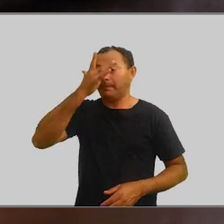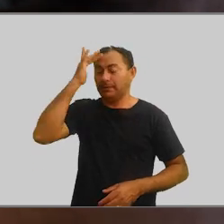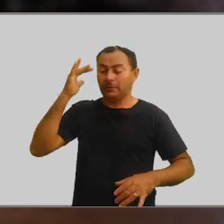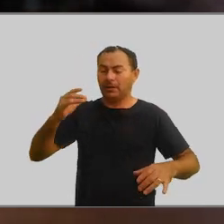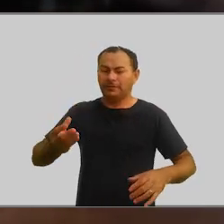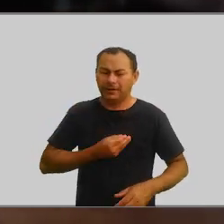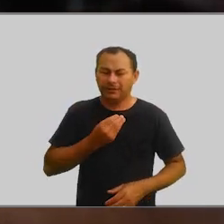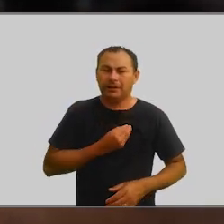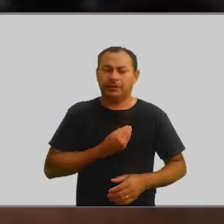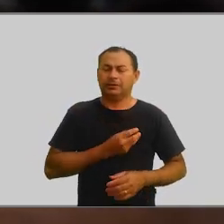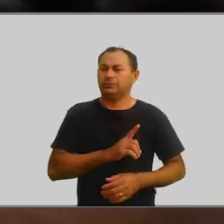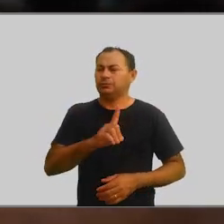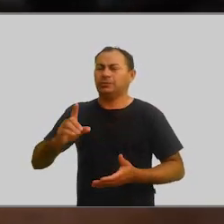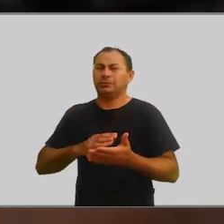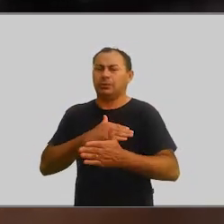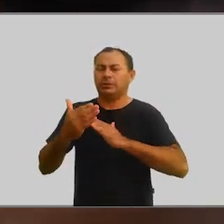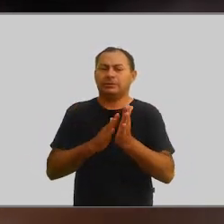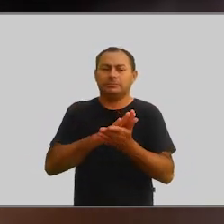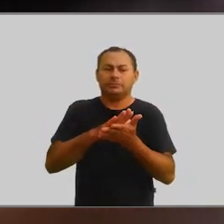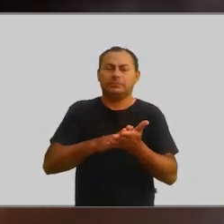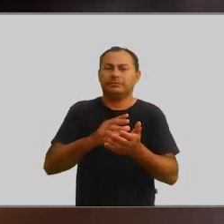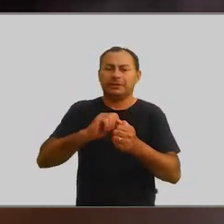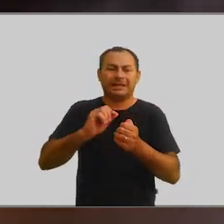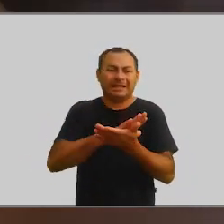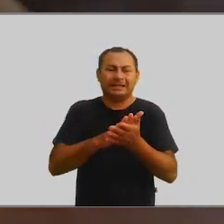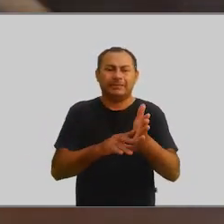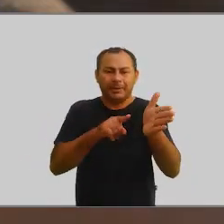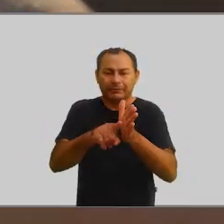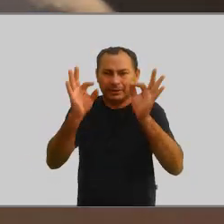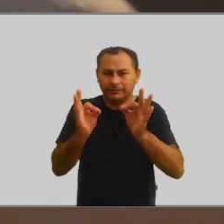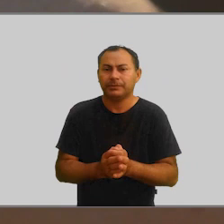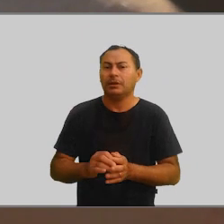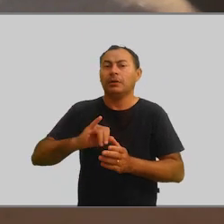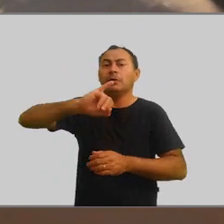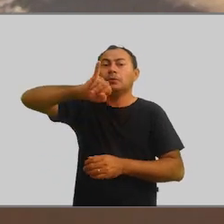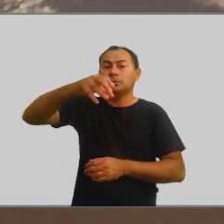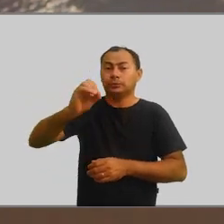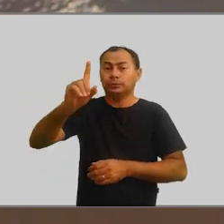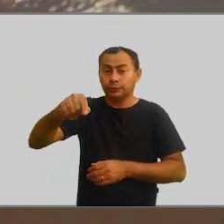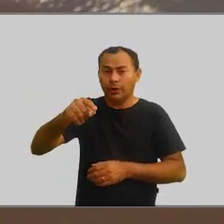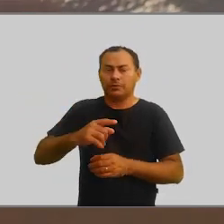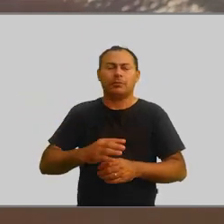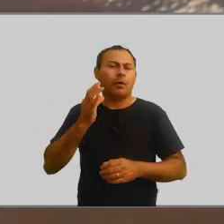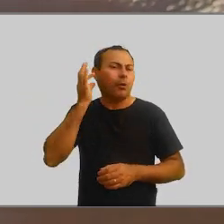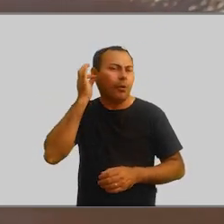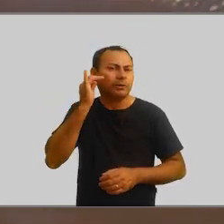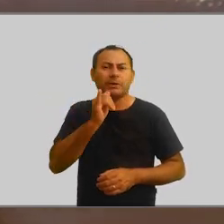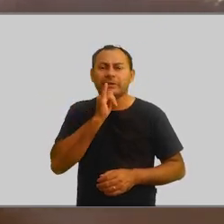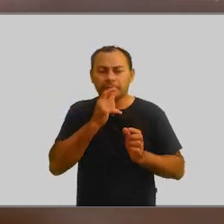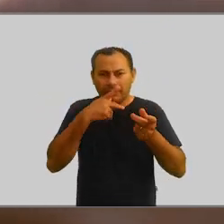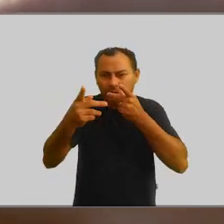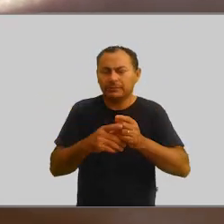gente que vive uma vida inteira sem fazer as perguntas certas. Jó é um ótimo exemplo do que eu estou